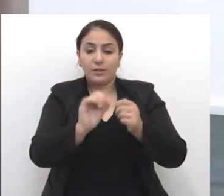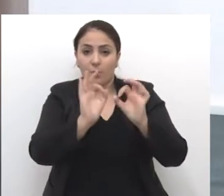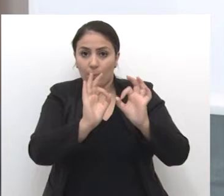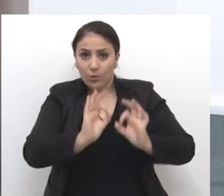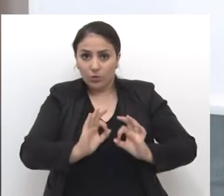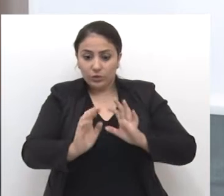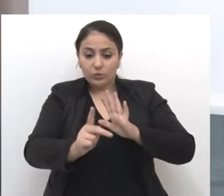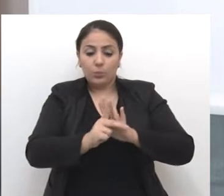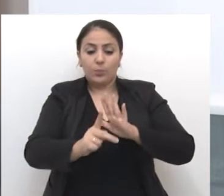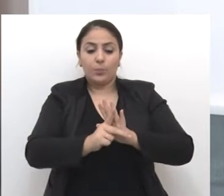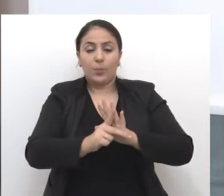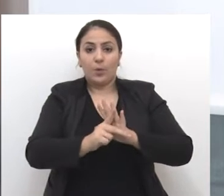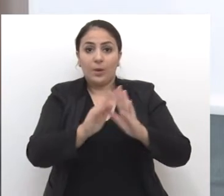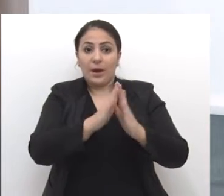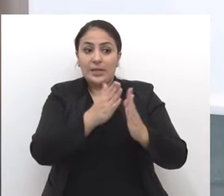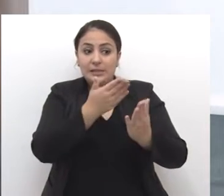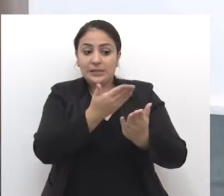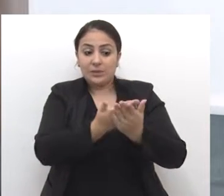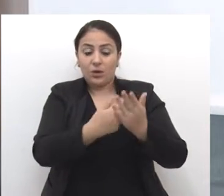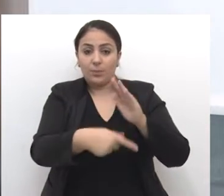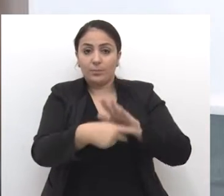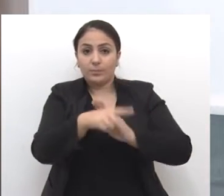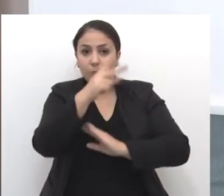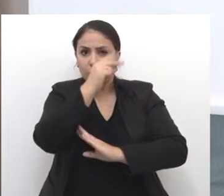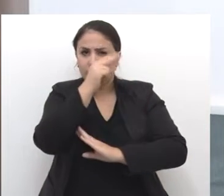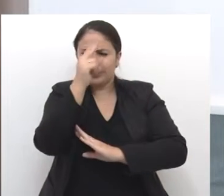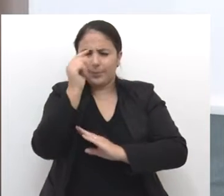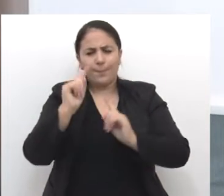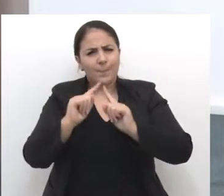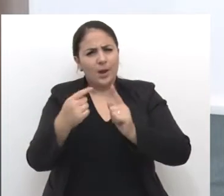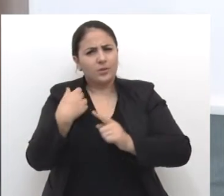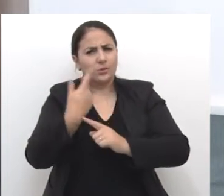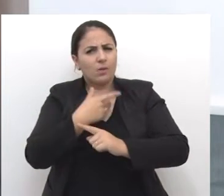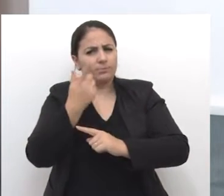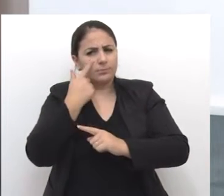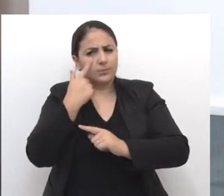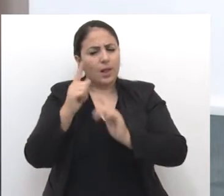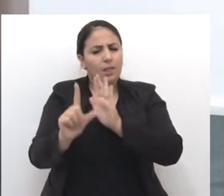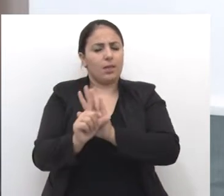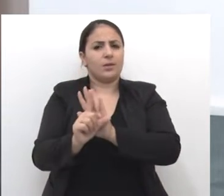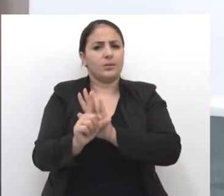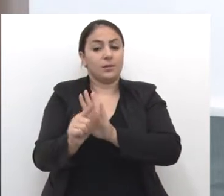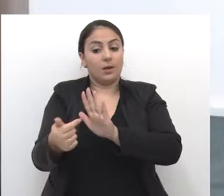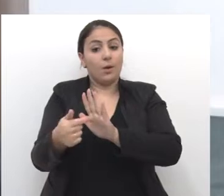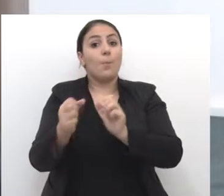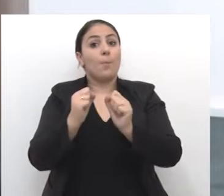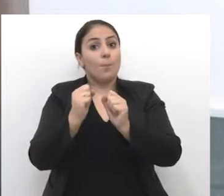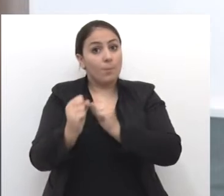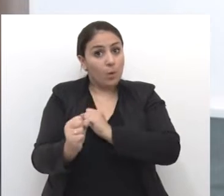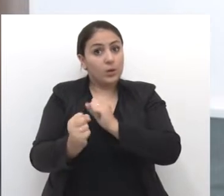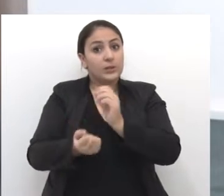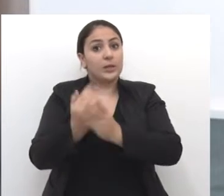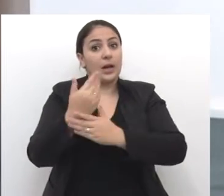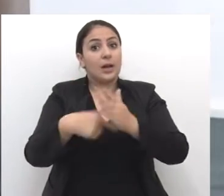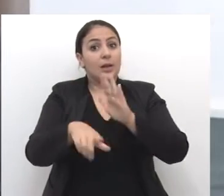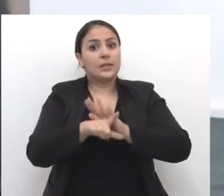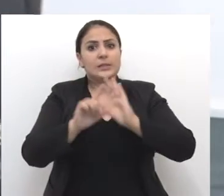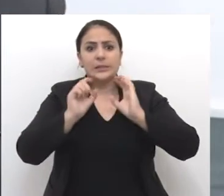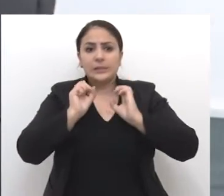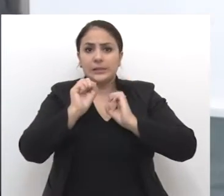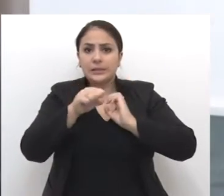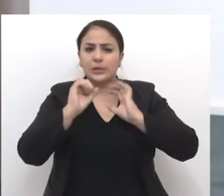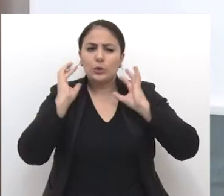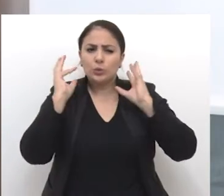um projeto para as escolas do município, mas nós fomos buscar a lei e nós podemos legislar sim